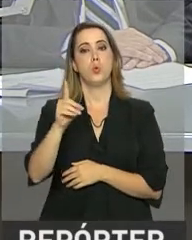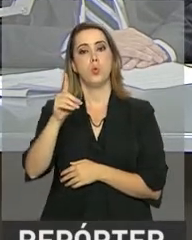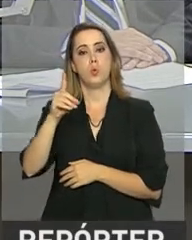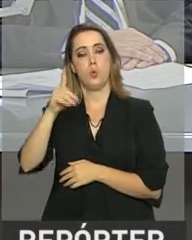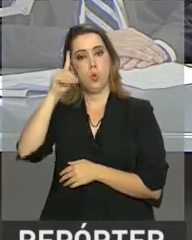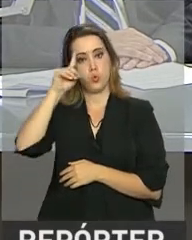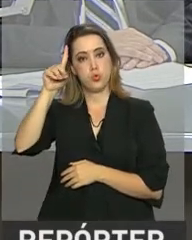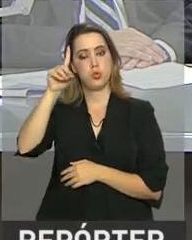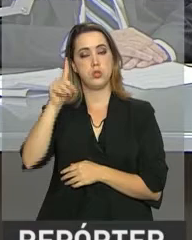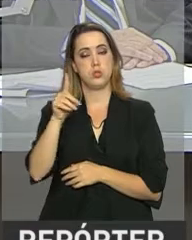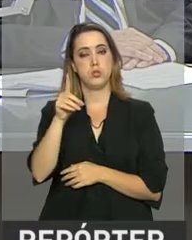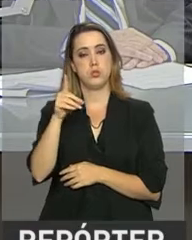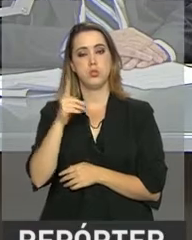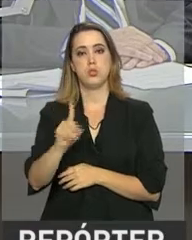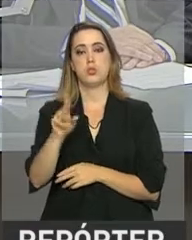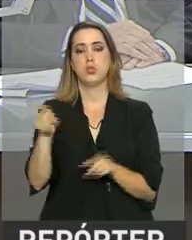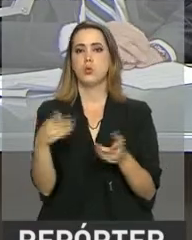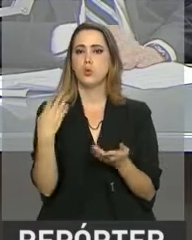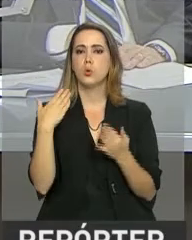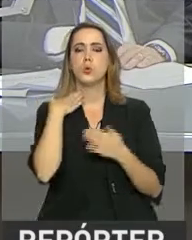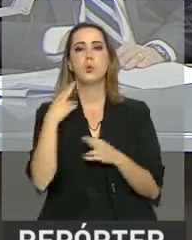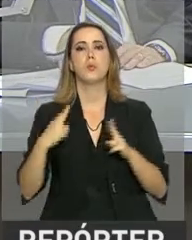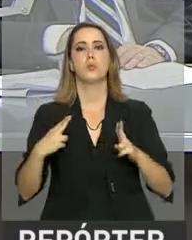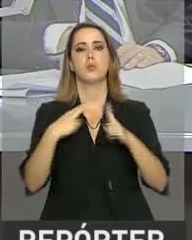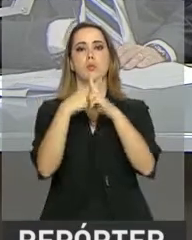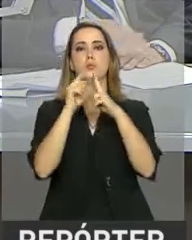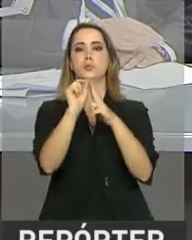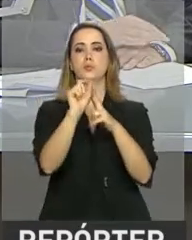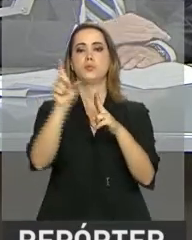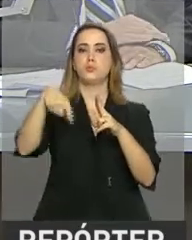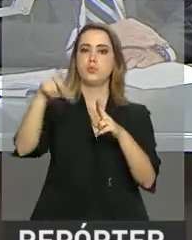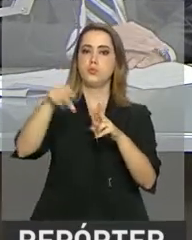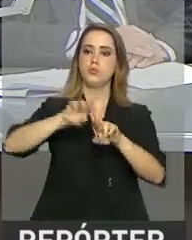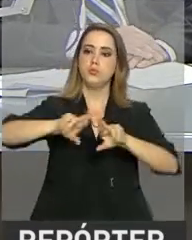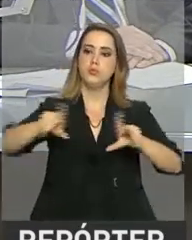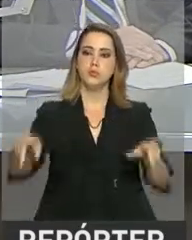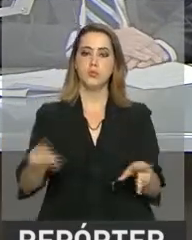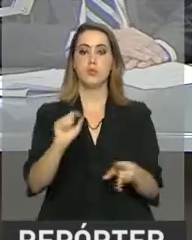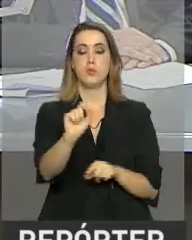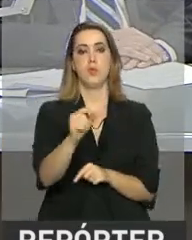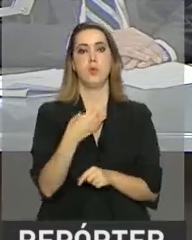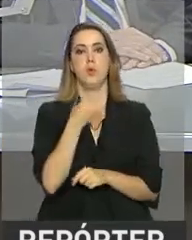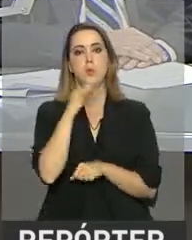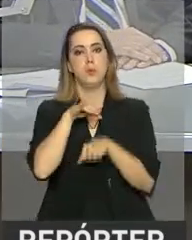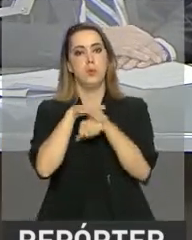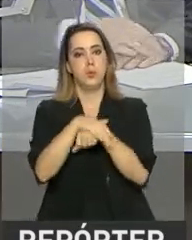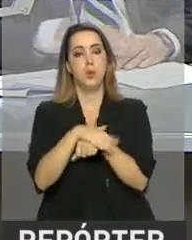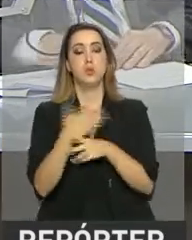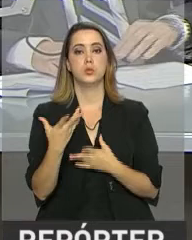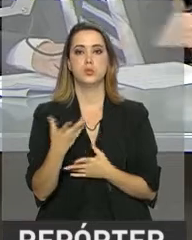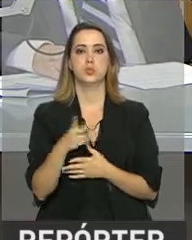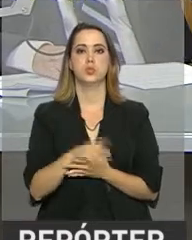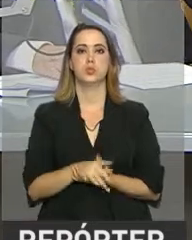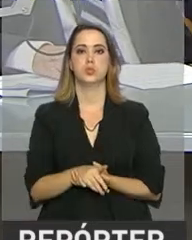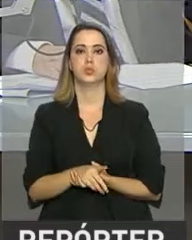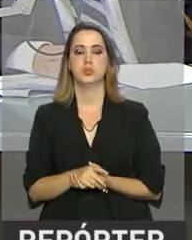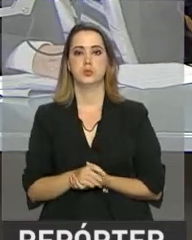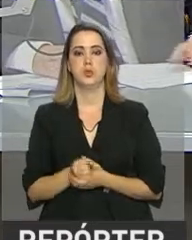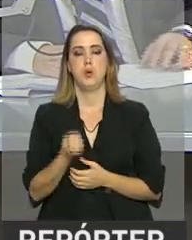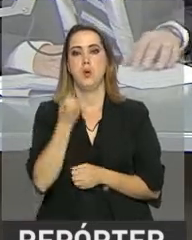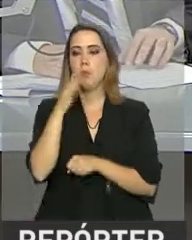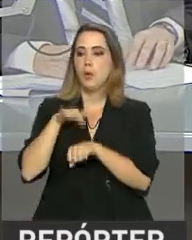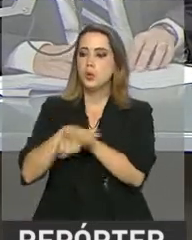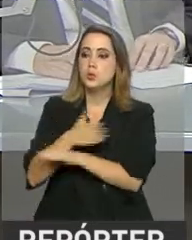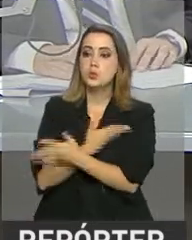de pagamento e seguridade da caixa econômica federal humberto magalhães boa noite diretor boa noite